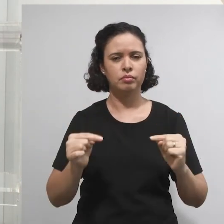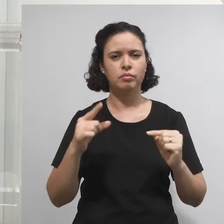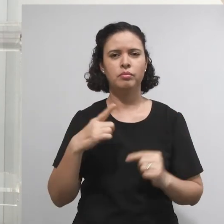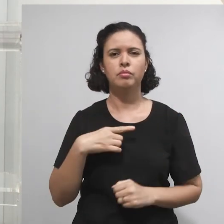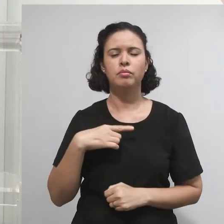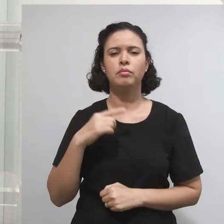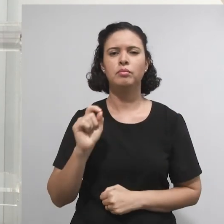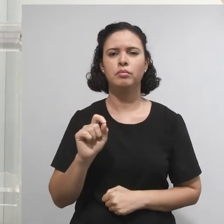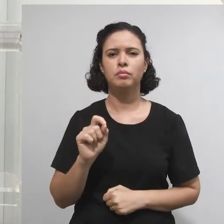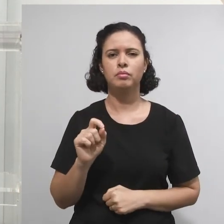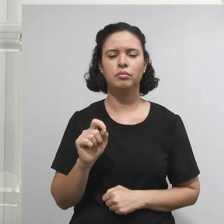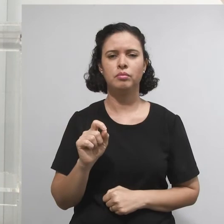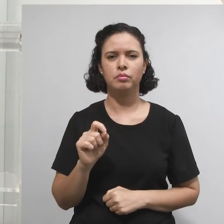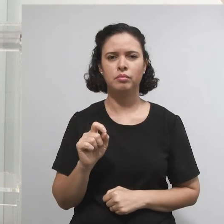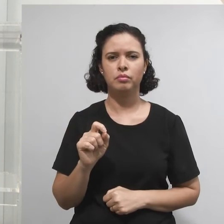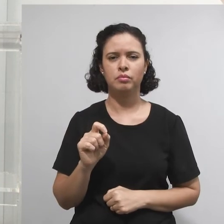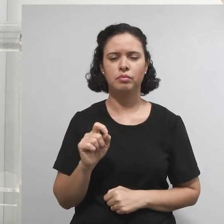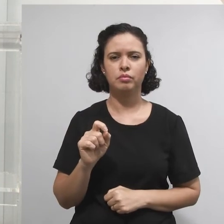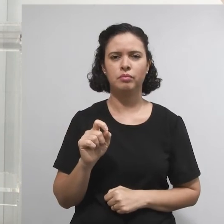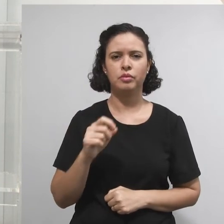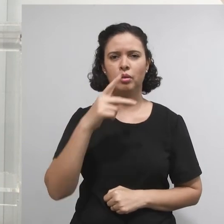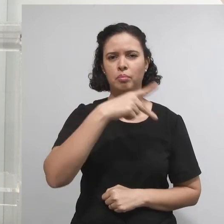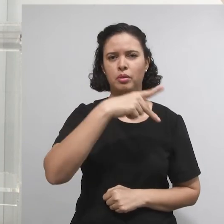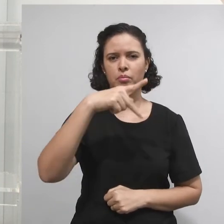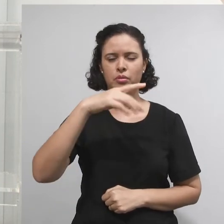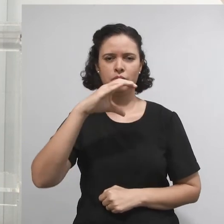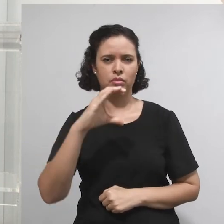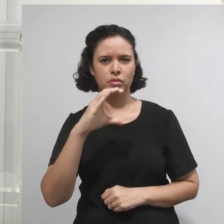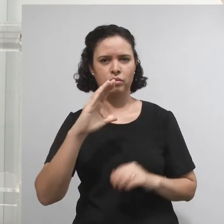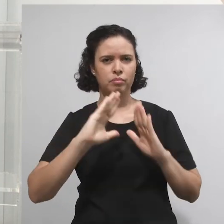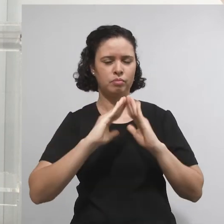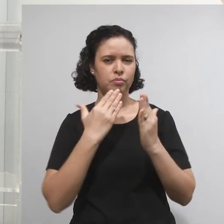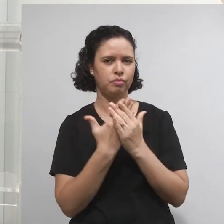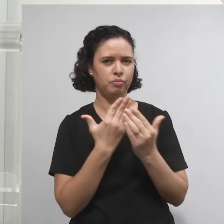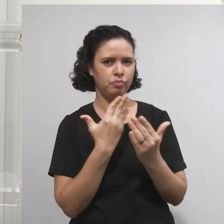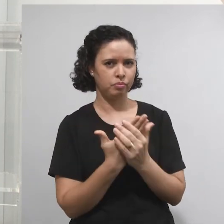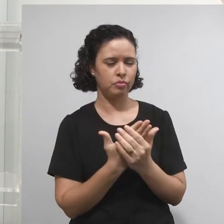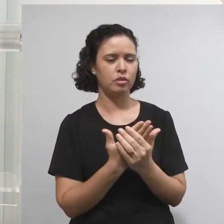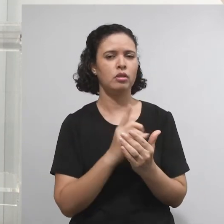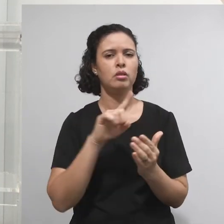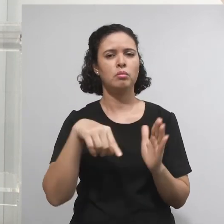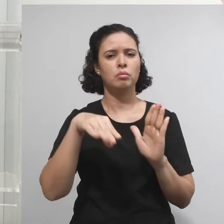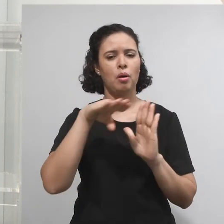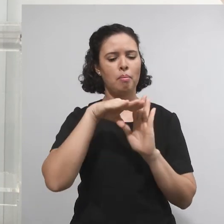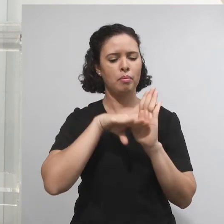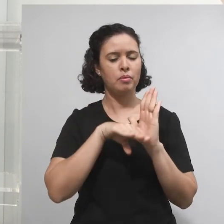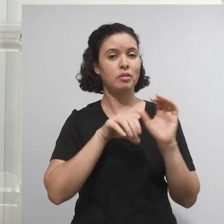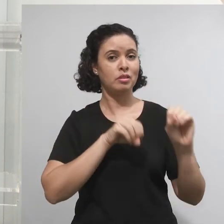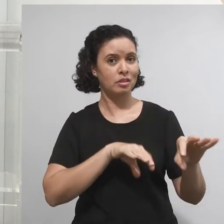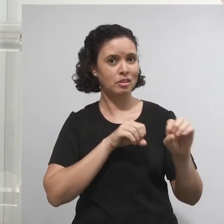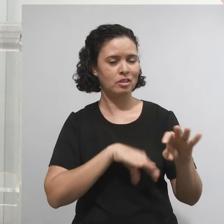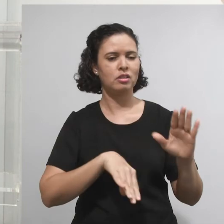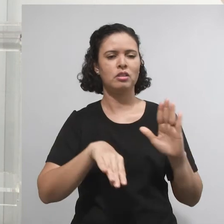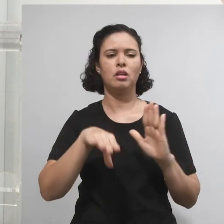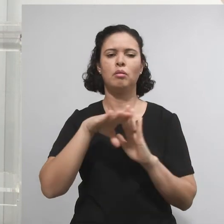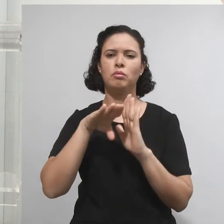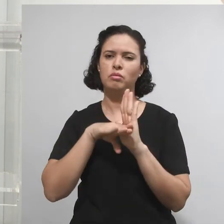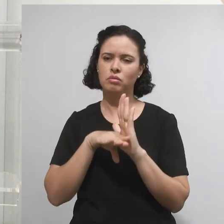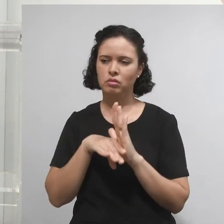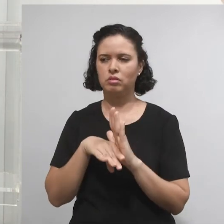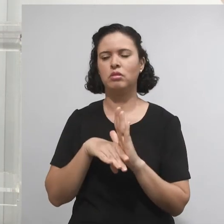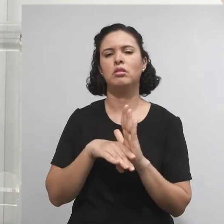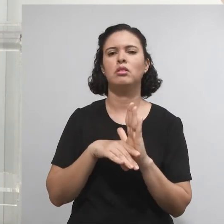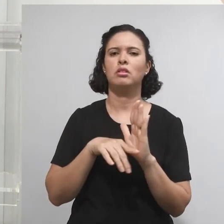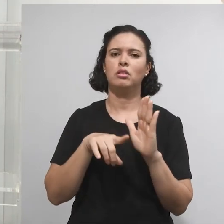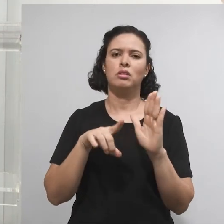tem o projeto político-pedagógico da escola. Depois você tem o plano de ensino. Depois você tem o plano de aula. Depois